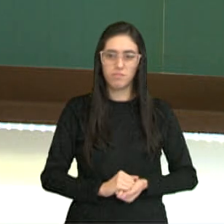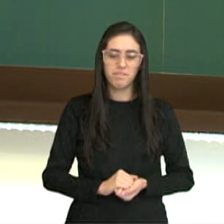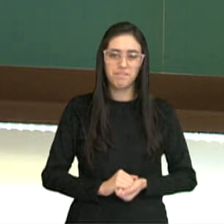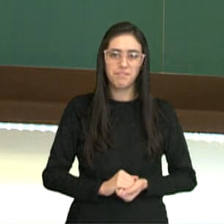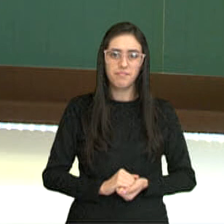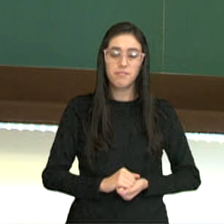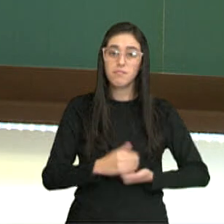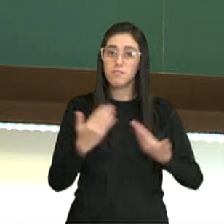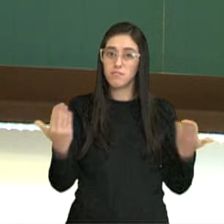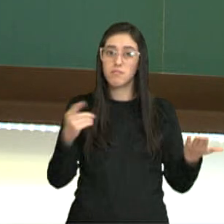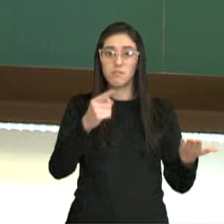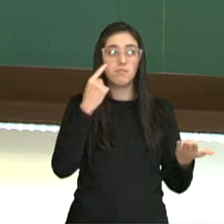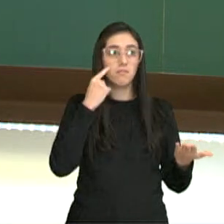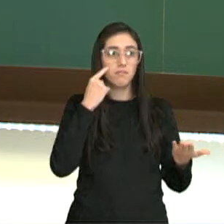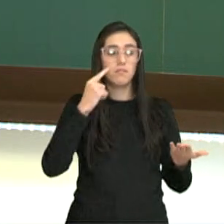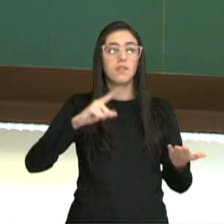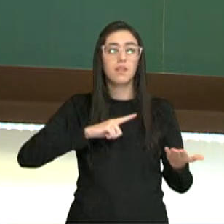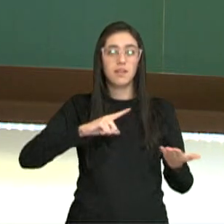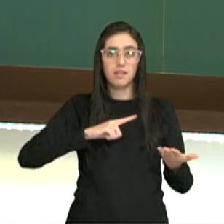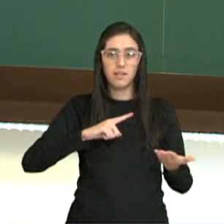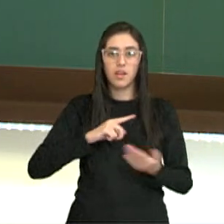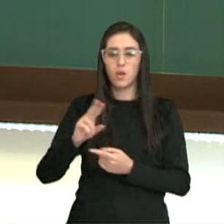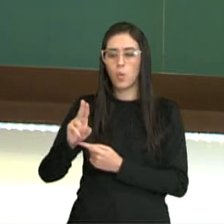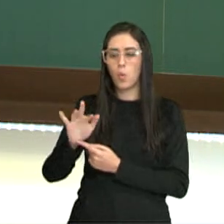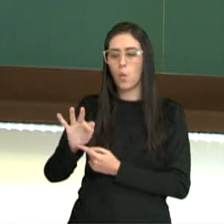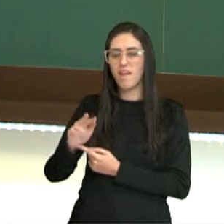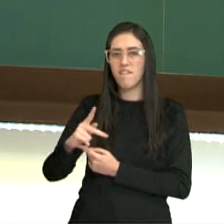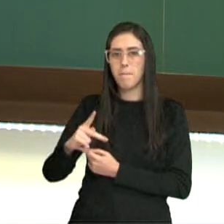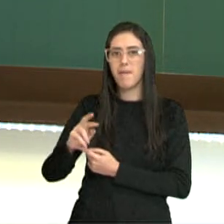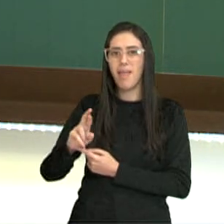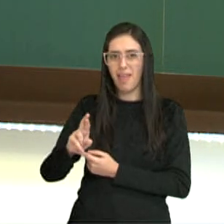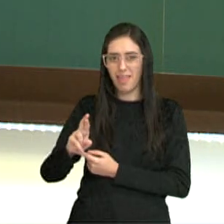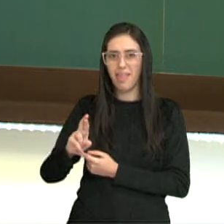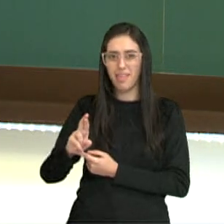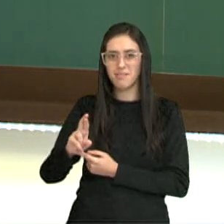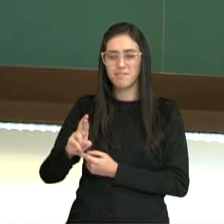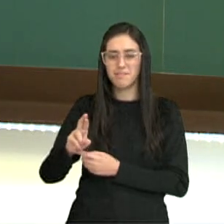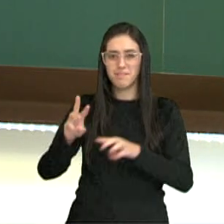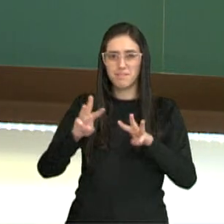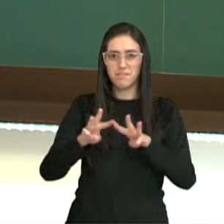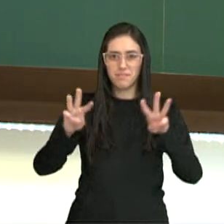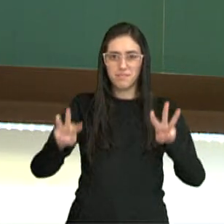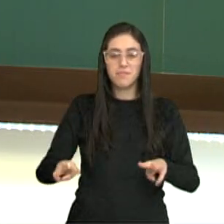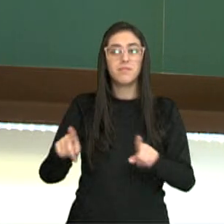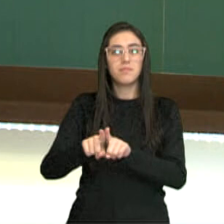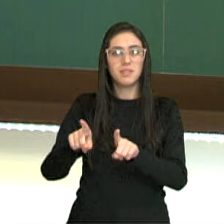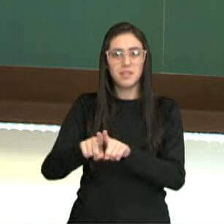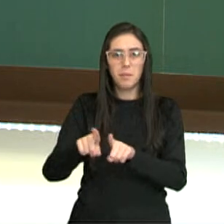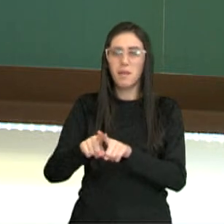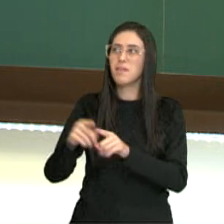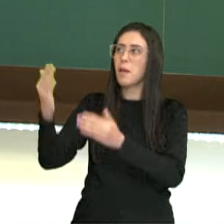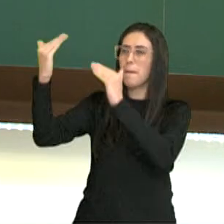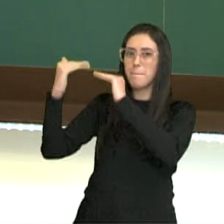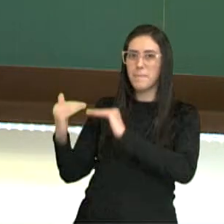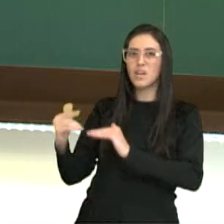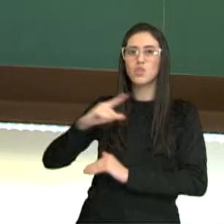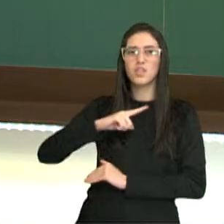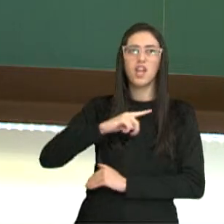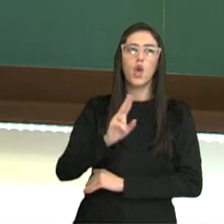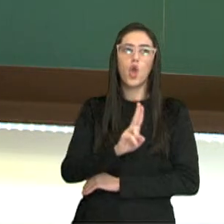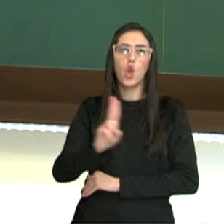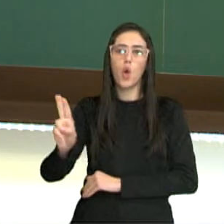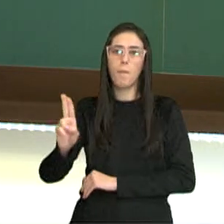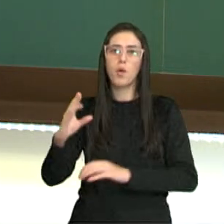que aqui tem uma sigla, o UFPR, e aqui a mesma sigla veio explicada aqui. Se